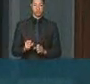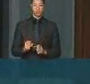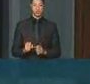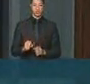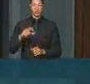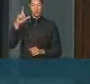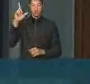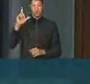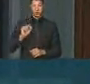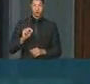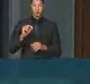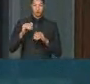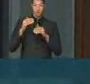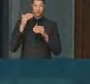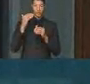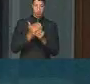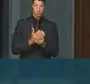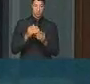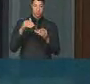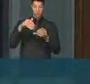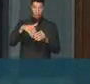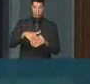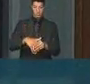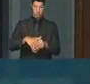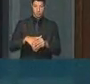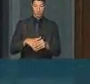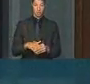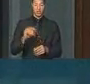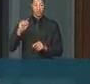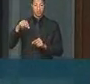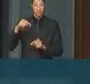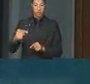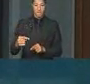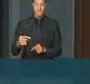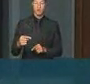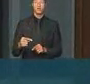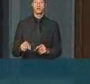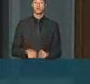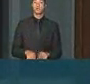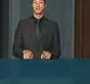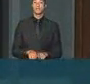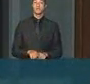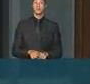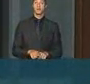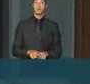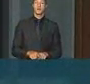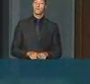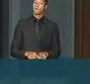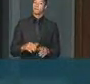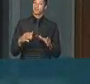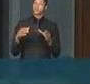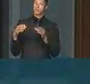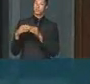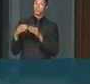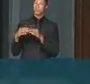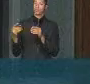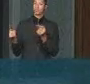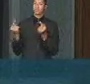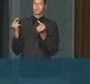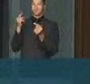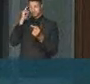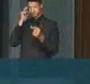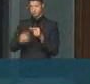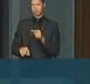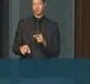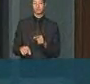diminuir o processo eleitoral depois disso os partidos de oposição